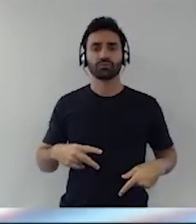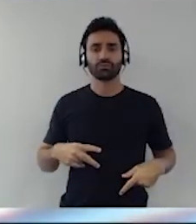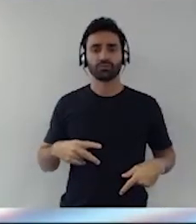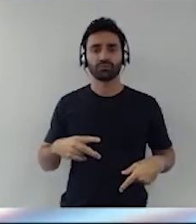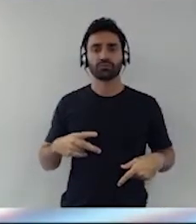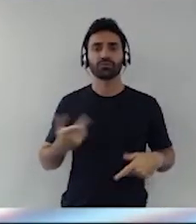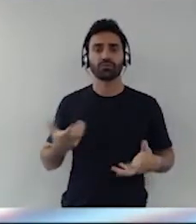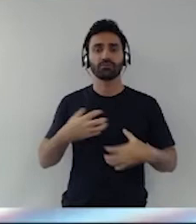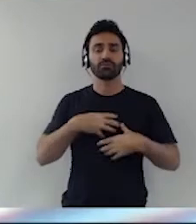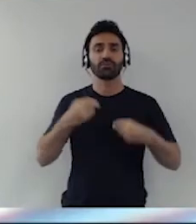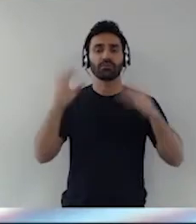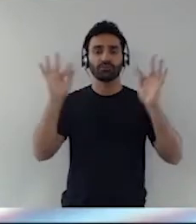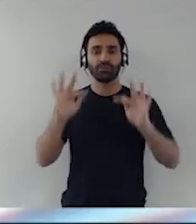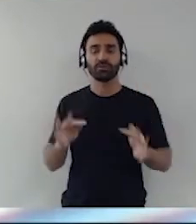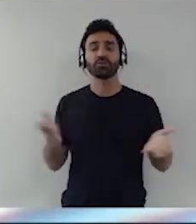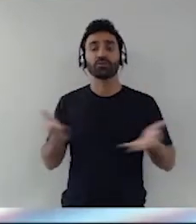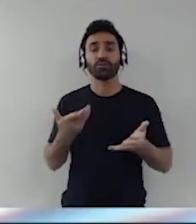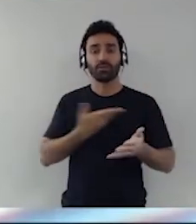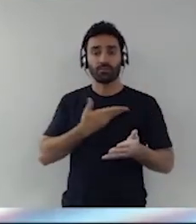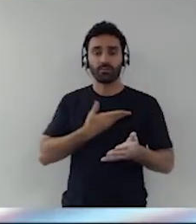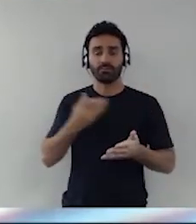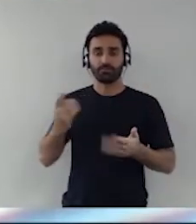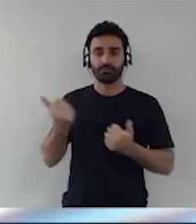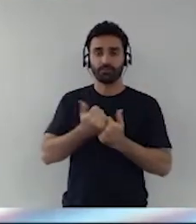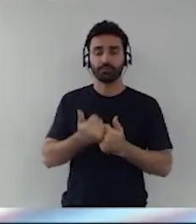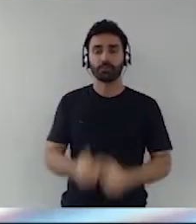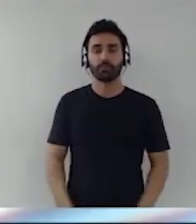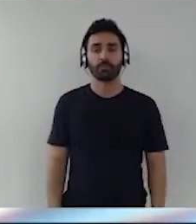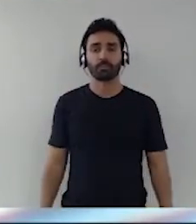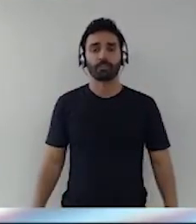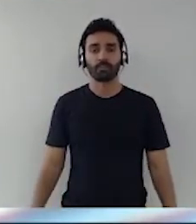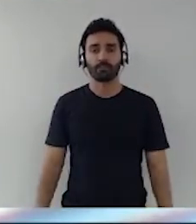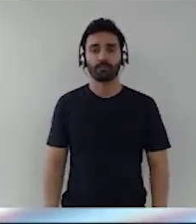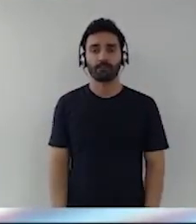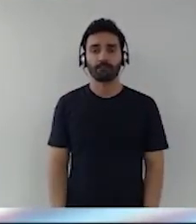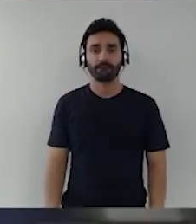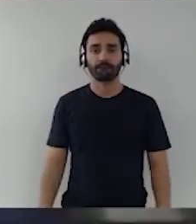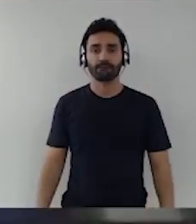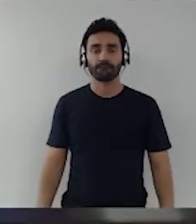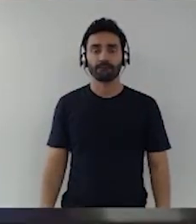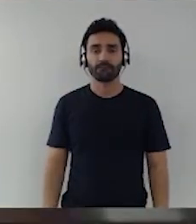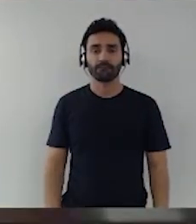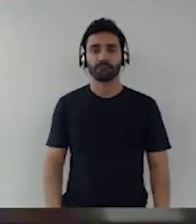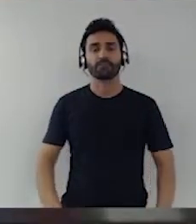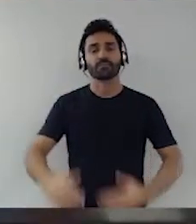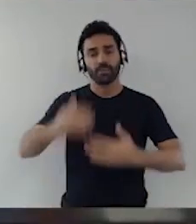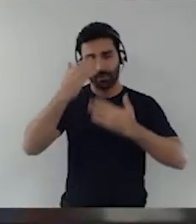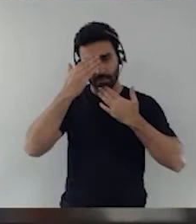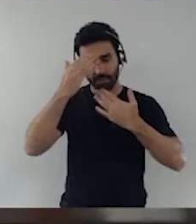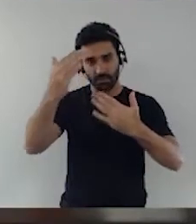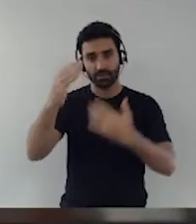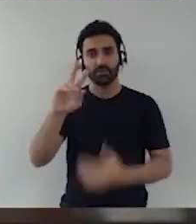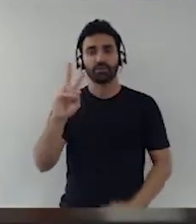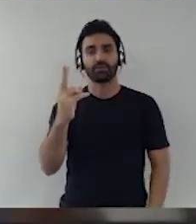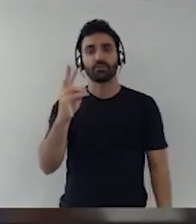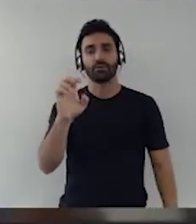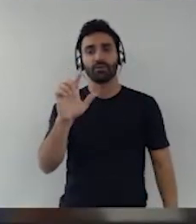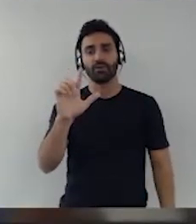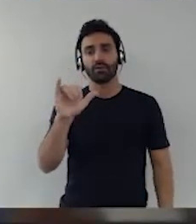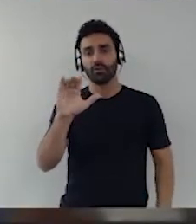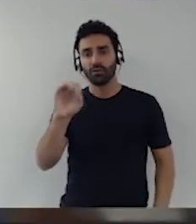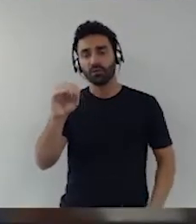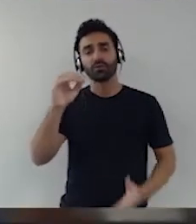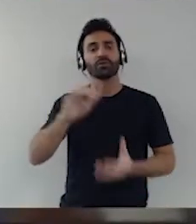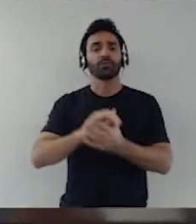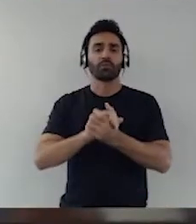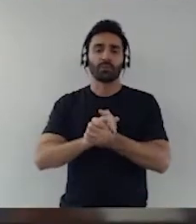com muita satisfação, passo a palavra ao colega Nicodemos. Obrigado, Hélio, cumprimentando a